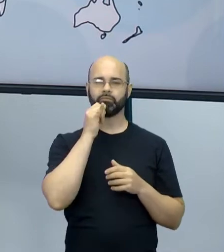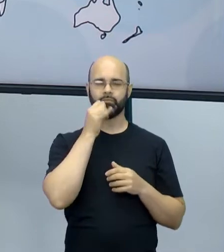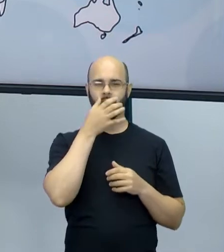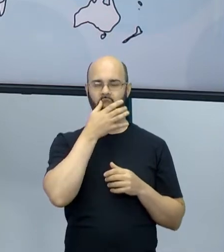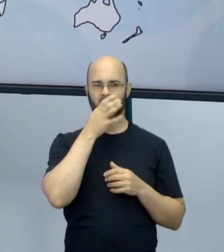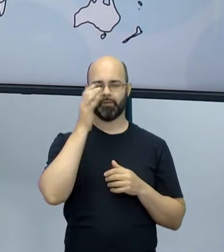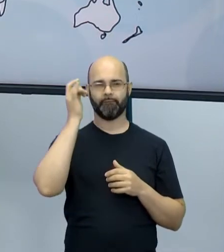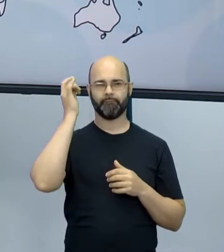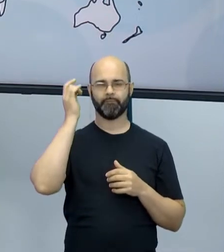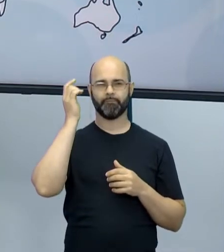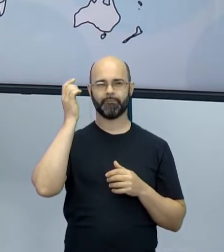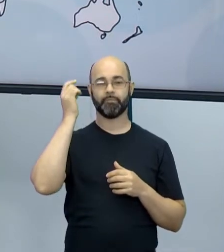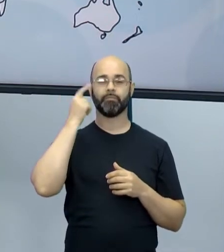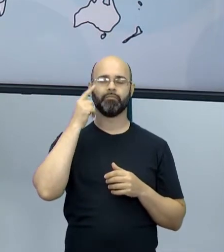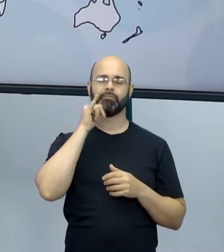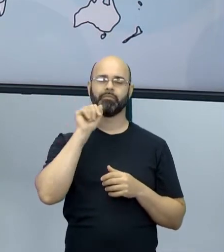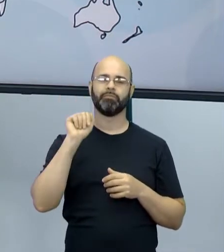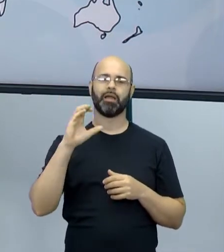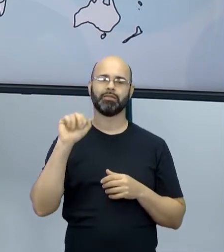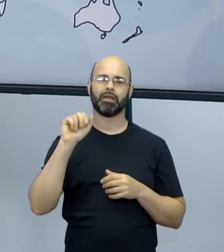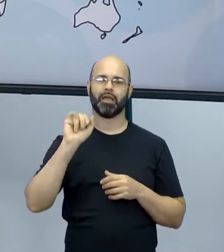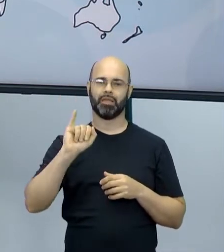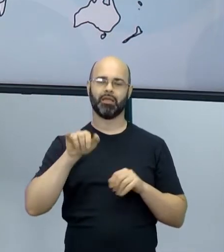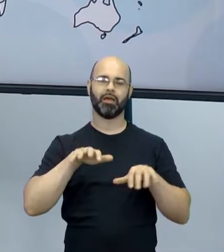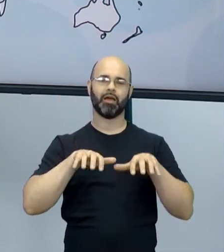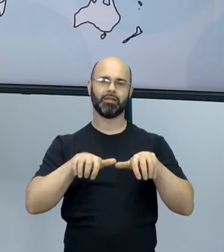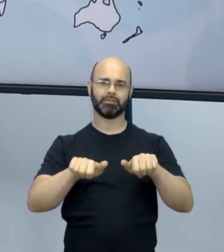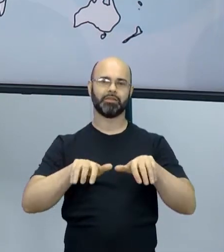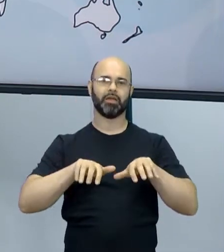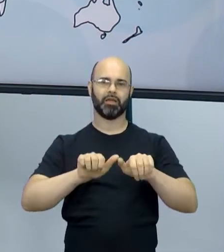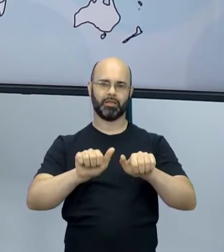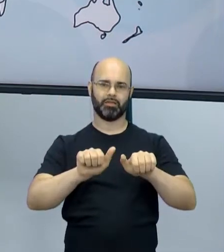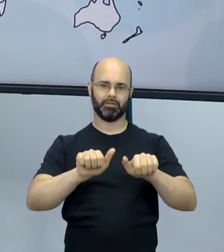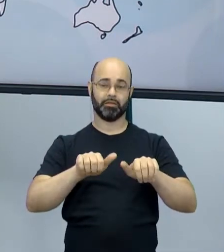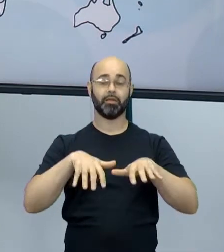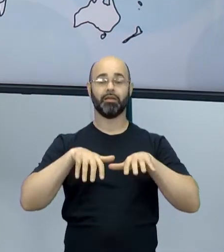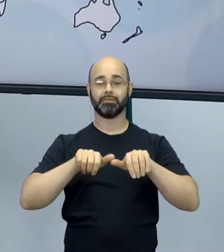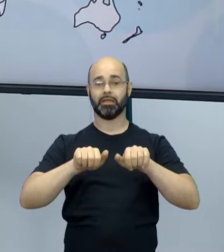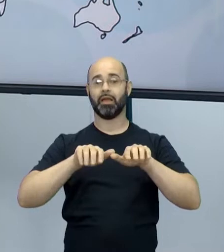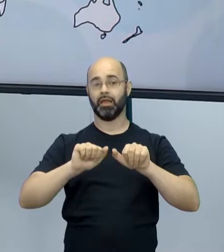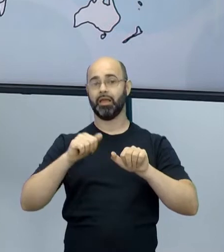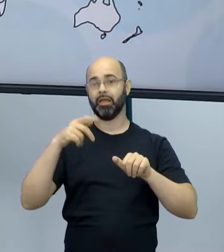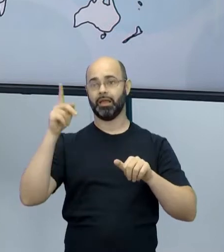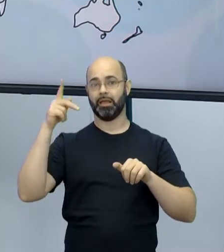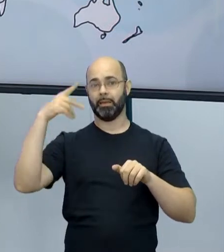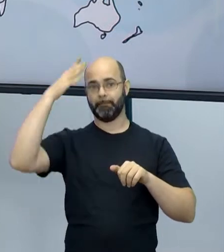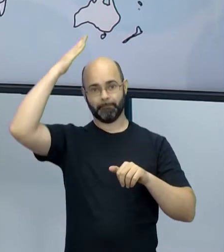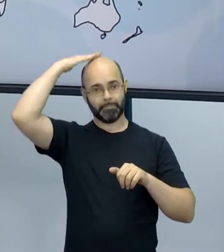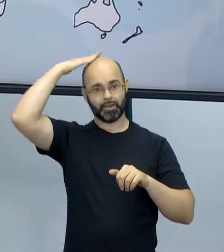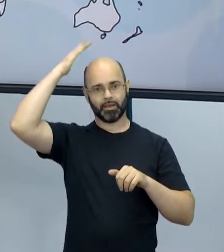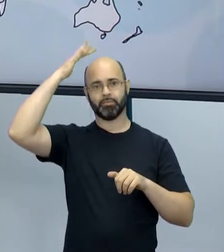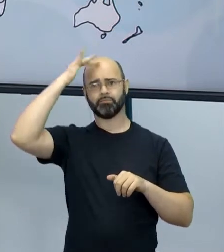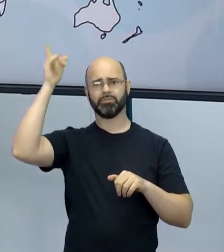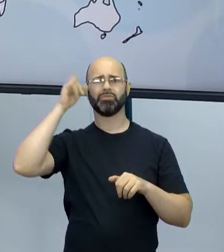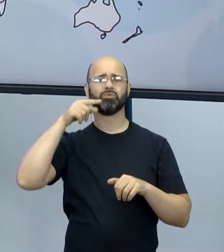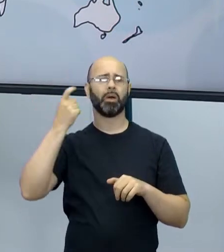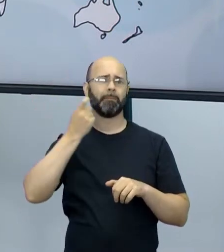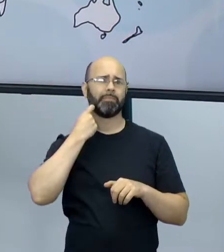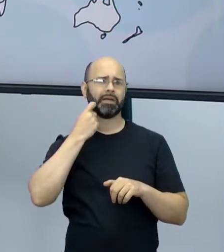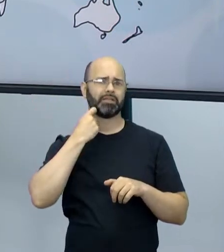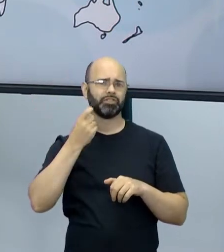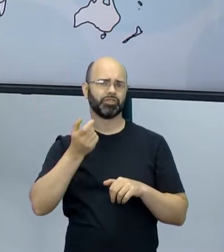muito prático. O açaí. O açaí no Pará é uma refeição. O pessoal come com peixe. Sabia